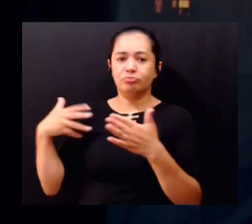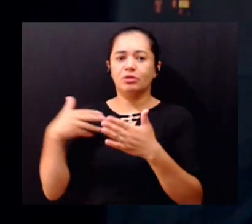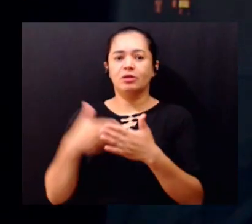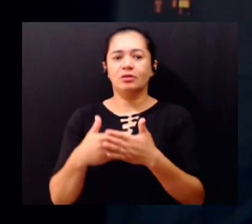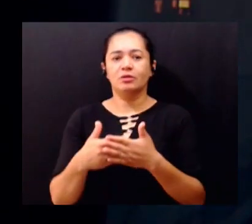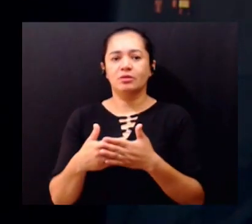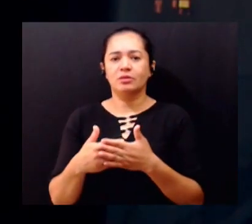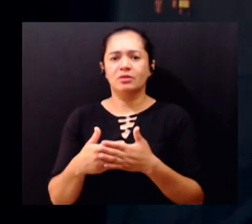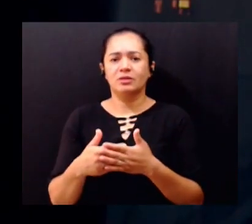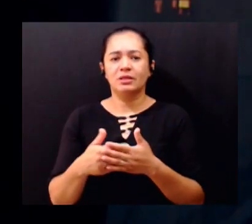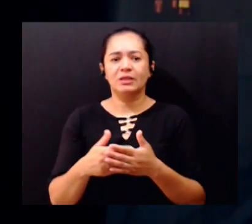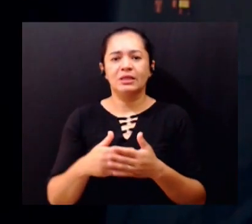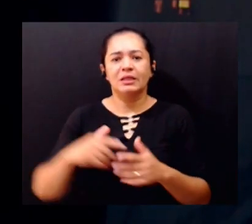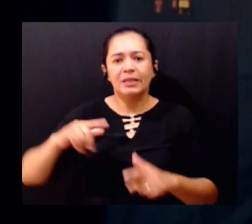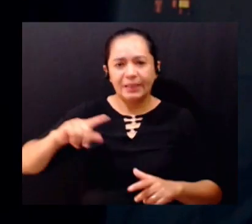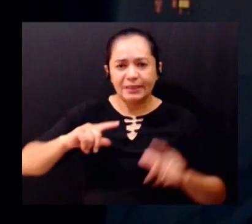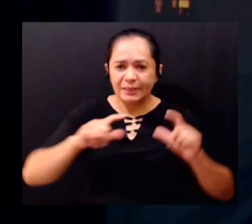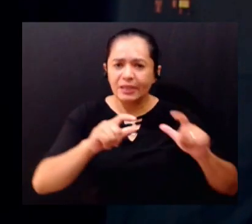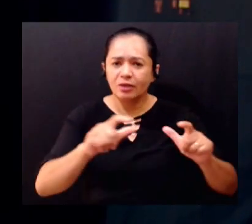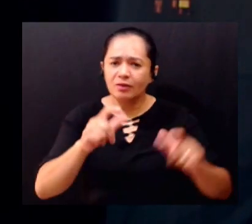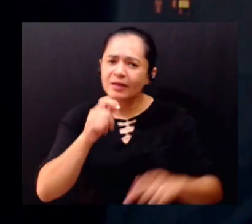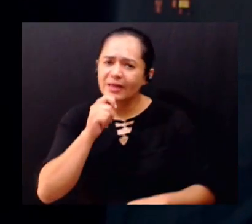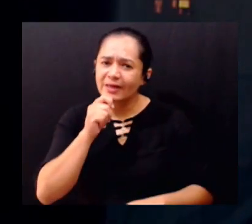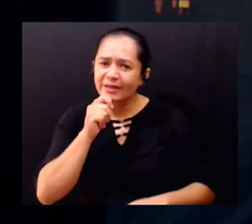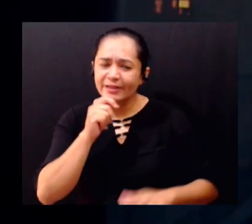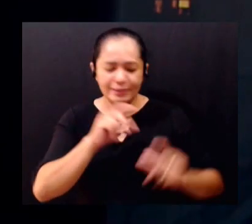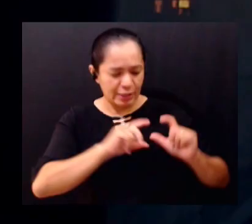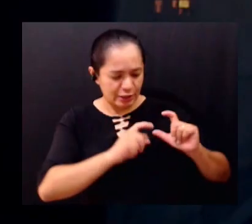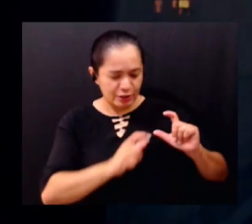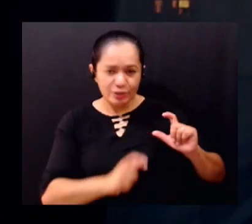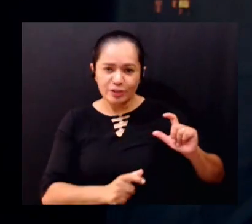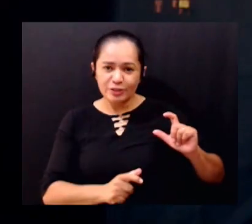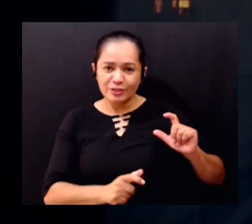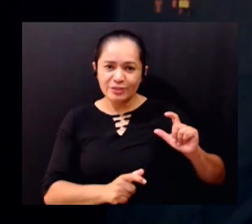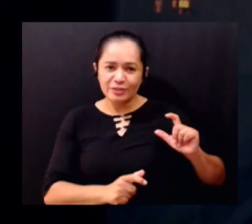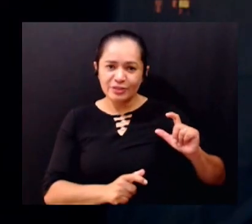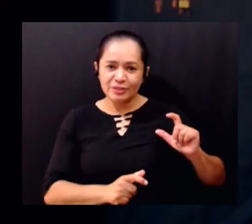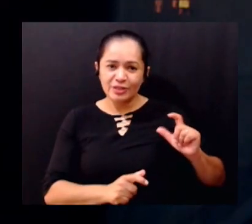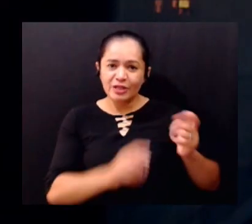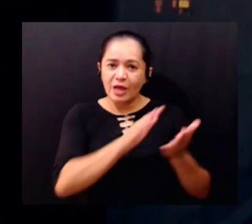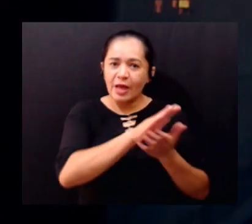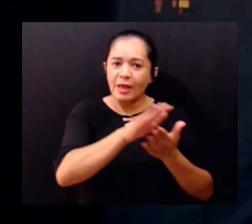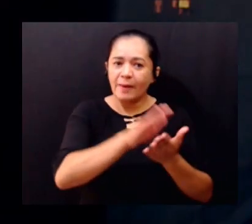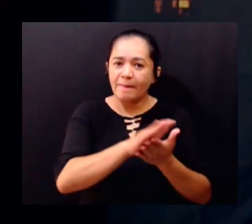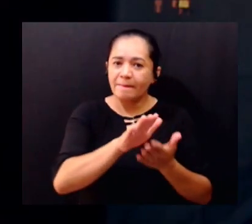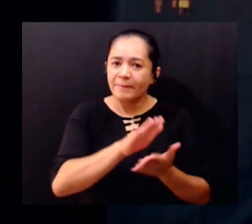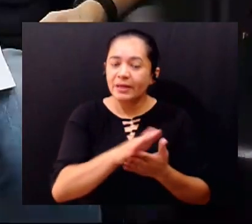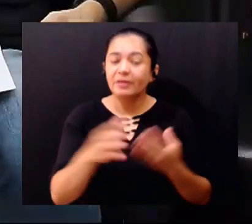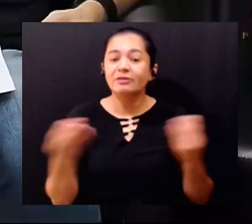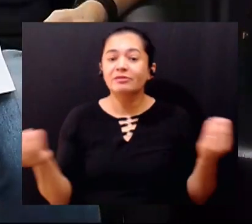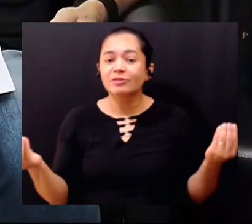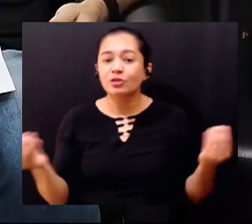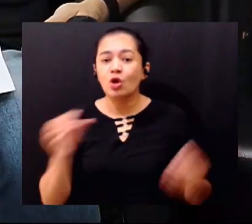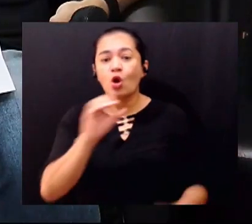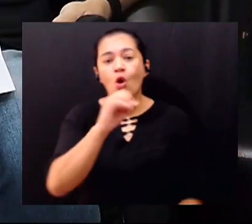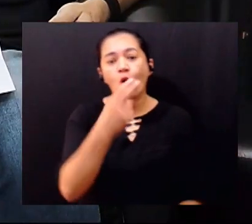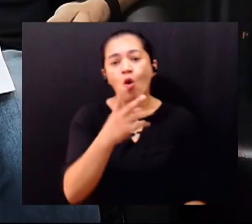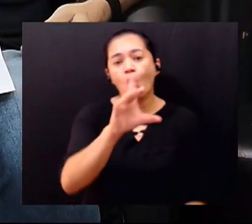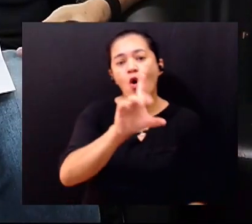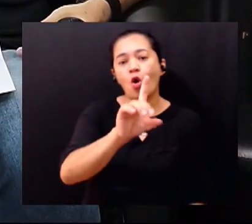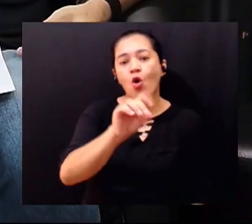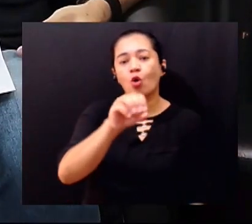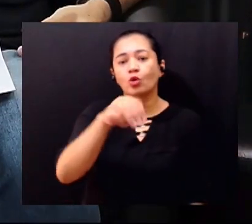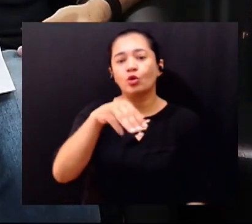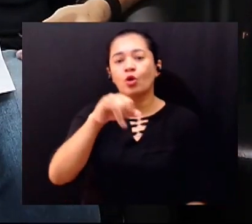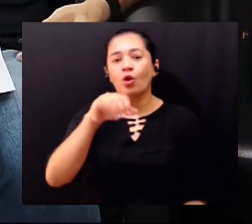para os quadrinhos digitais impressos ou o digital domina? E aí, você que é professor, você que tá